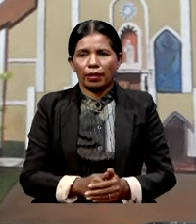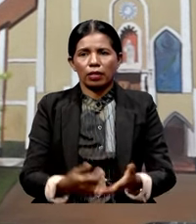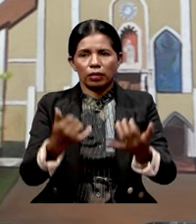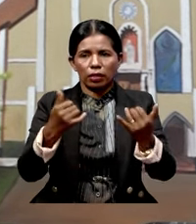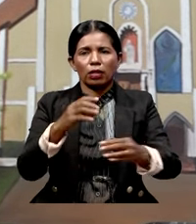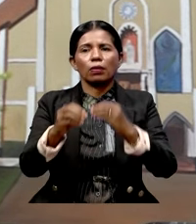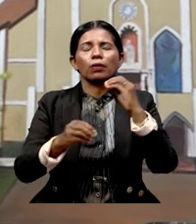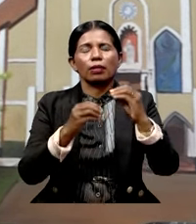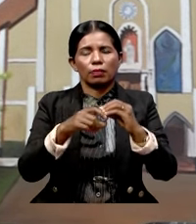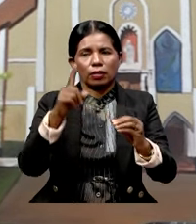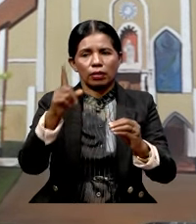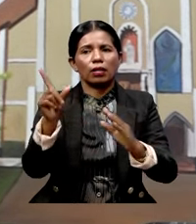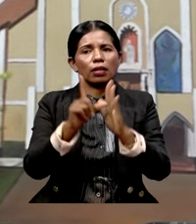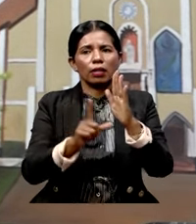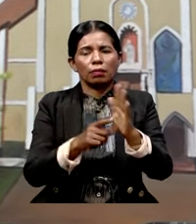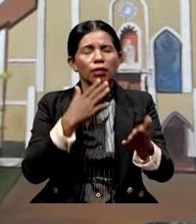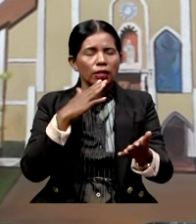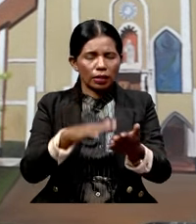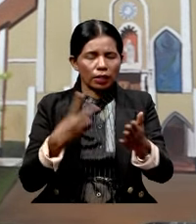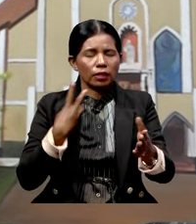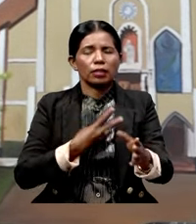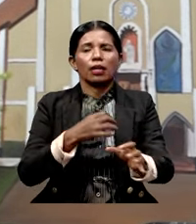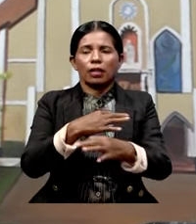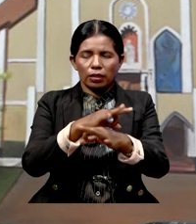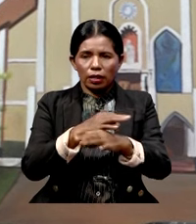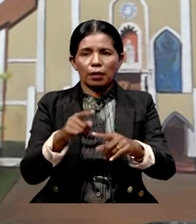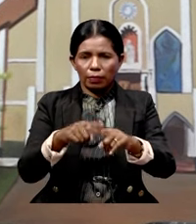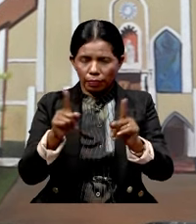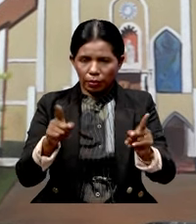razão, ida. Se lei maladia, que está a dia. Mas bem,